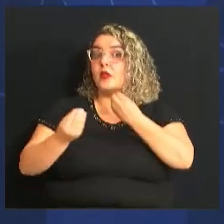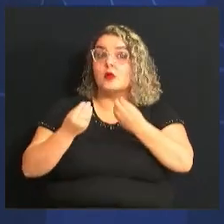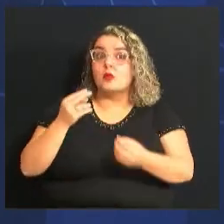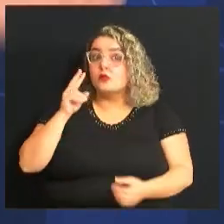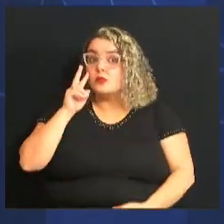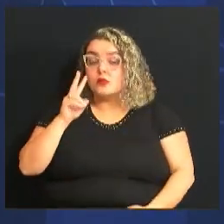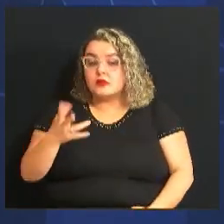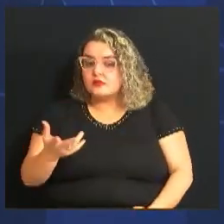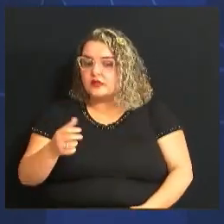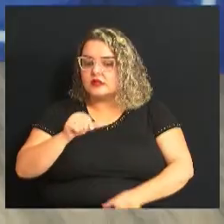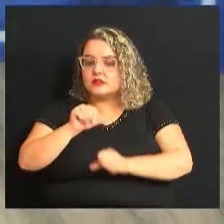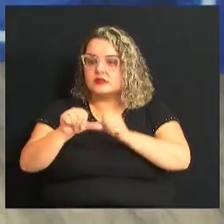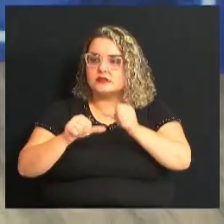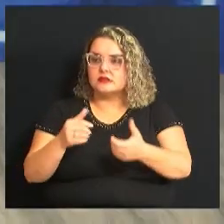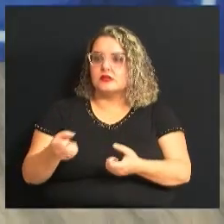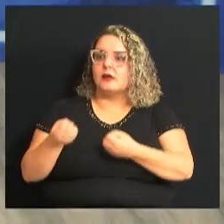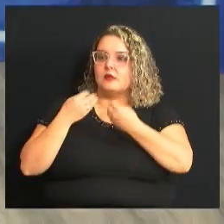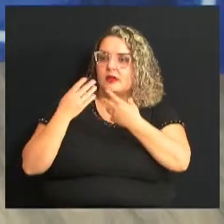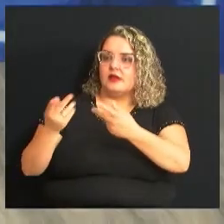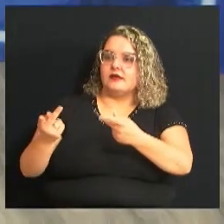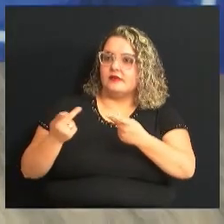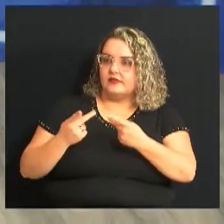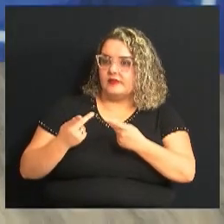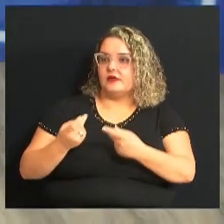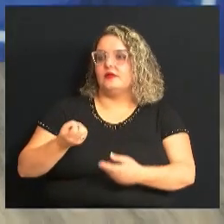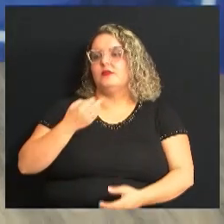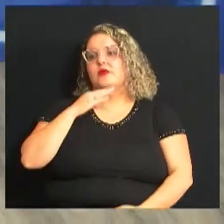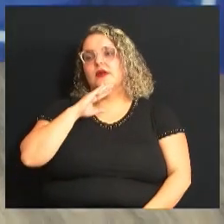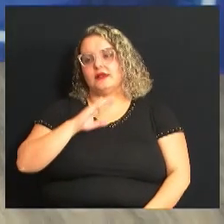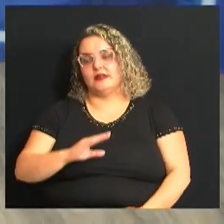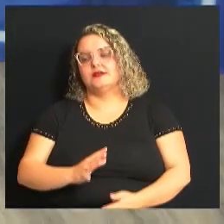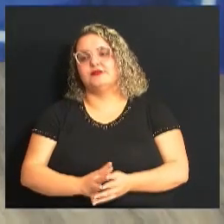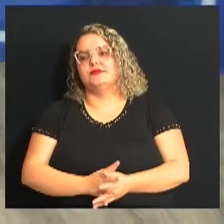essas alterações? Seja bem-vinda e boa tarde.